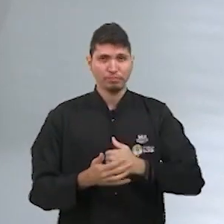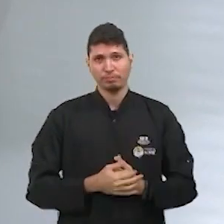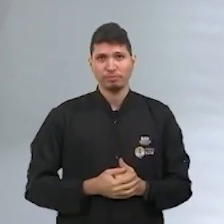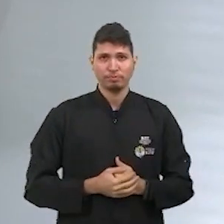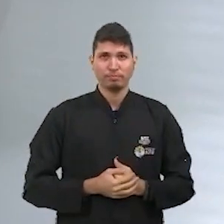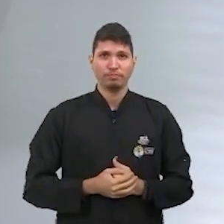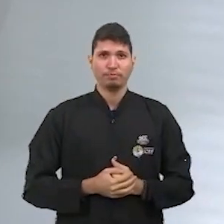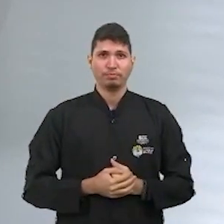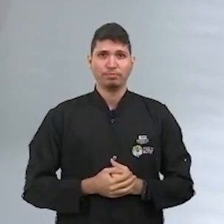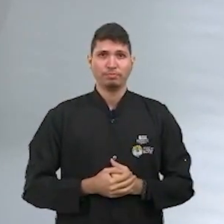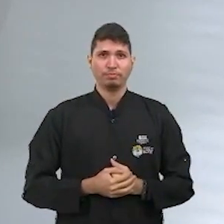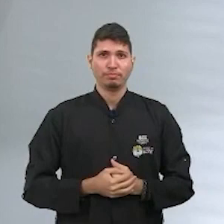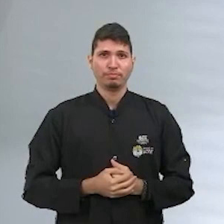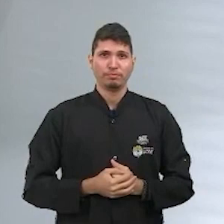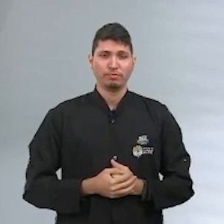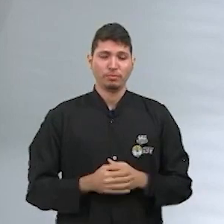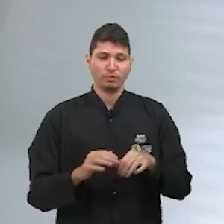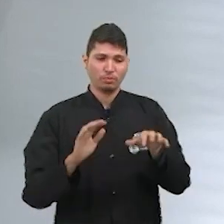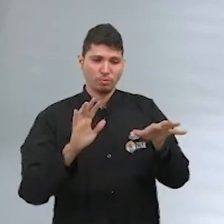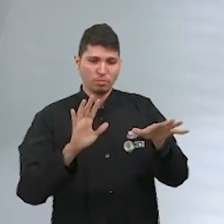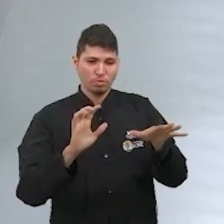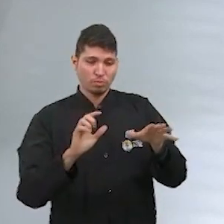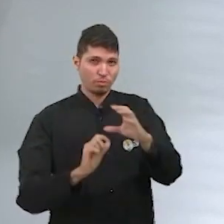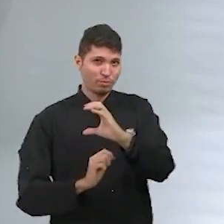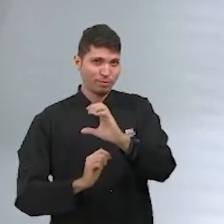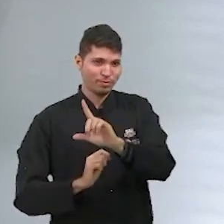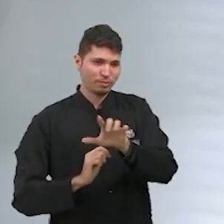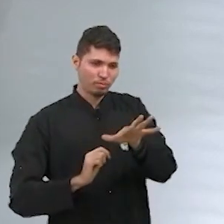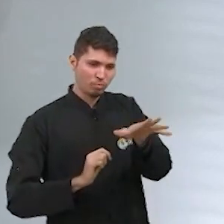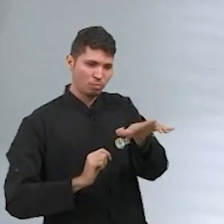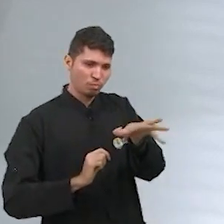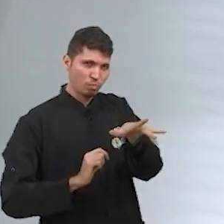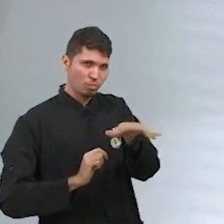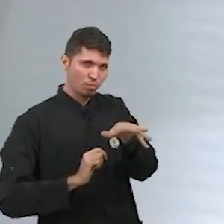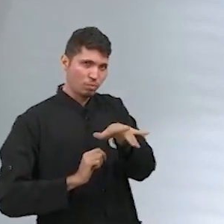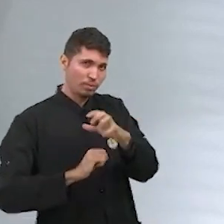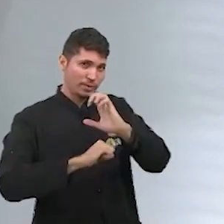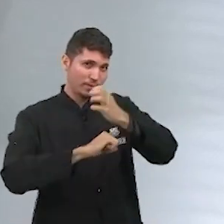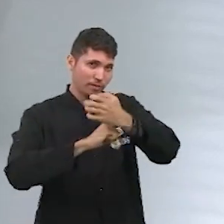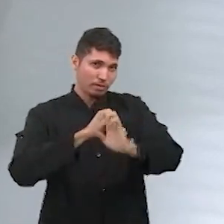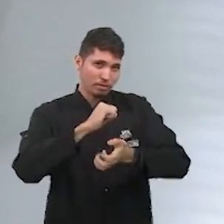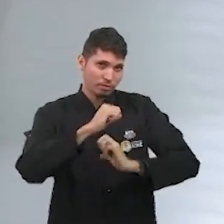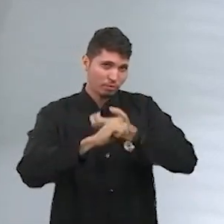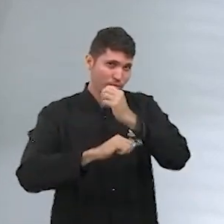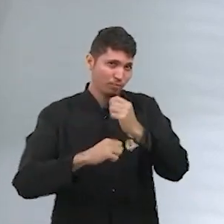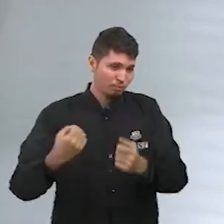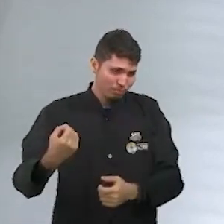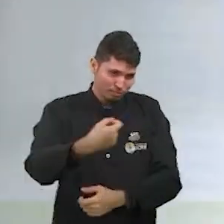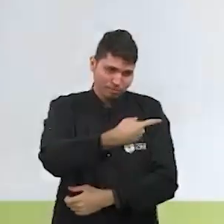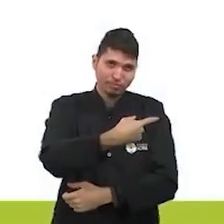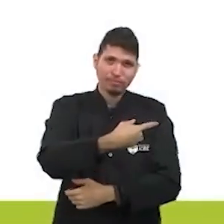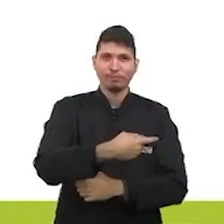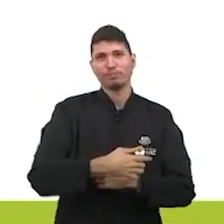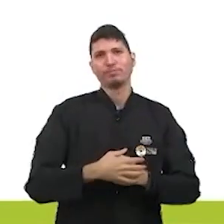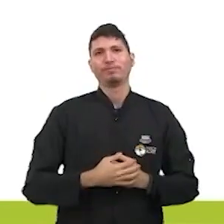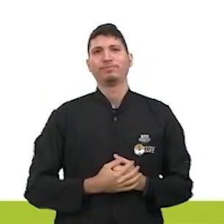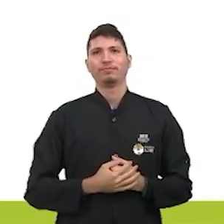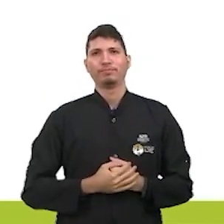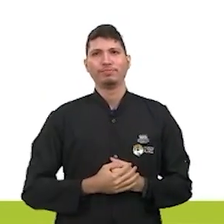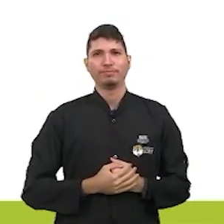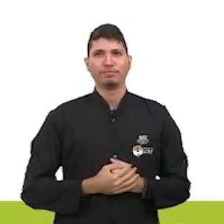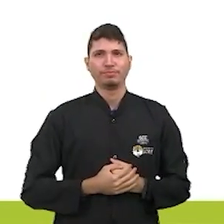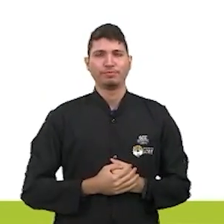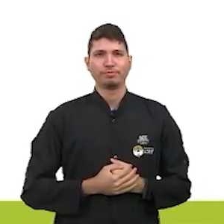levar para próximo dele, ele vai atrair bem mais os elétrons do que o hidrogênio. Então, nesse caso aqui, eu